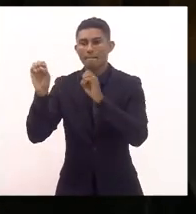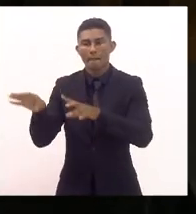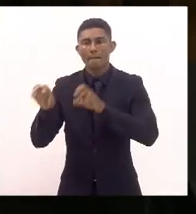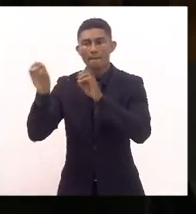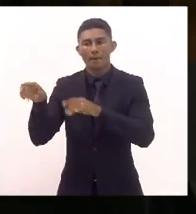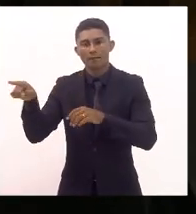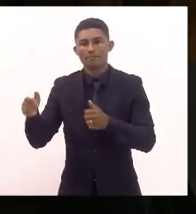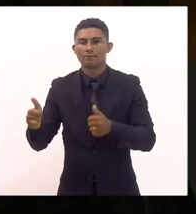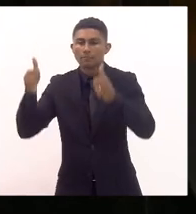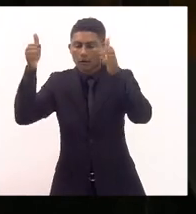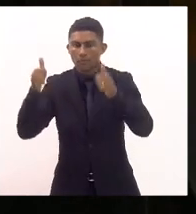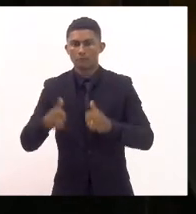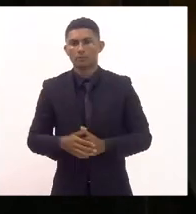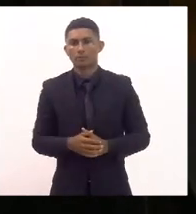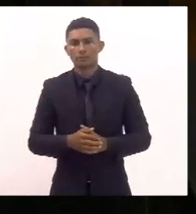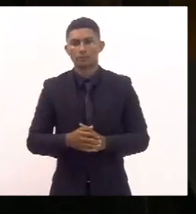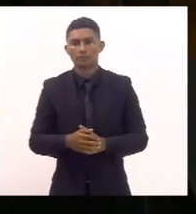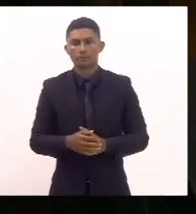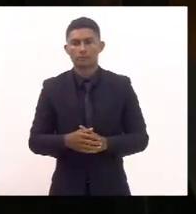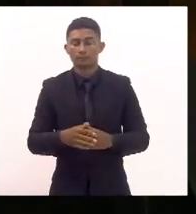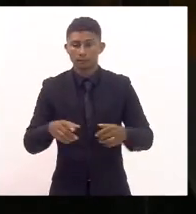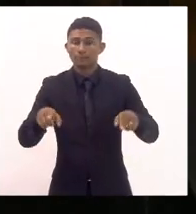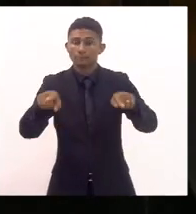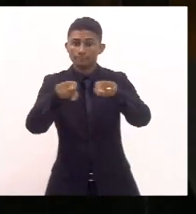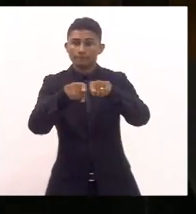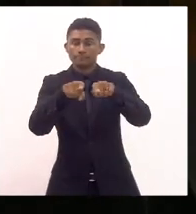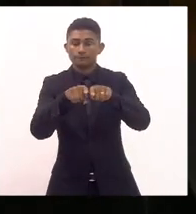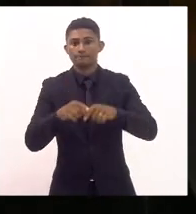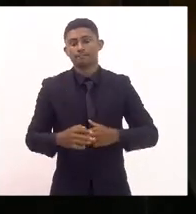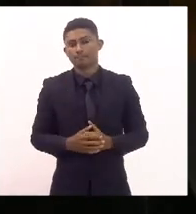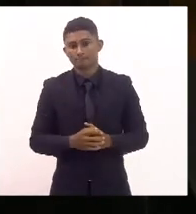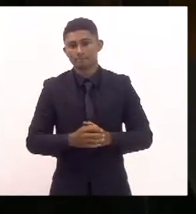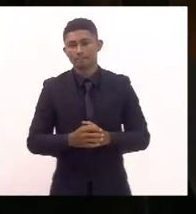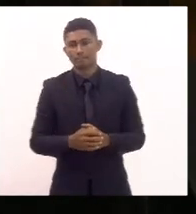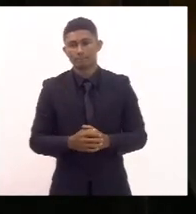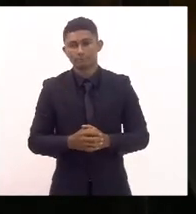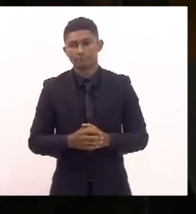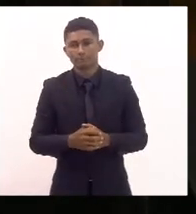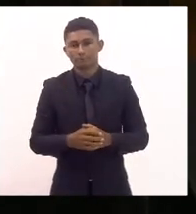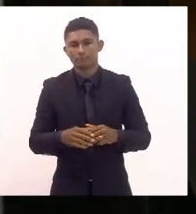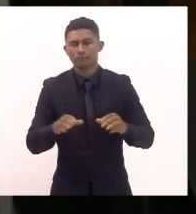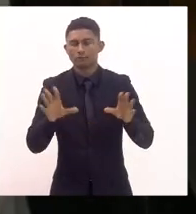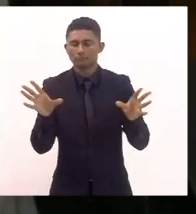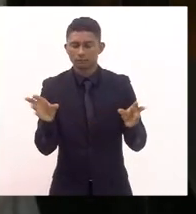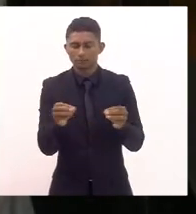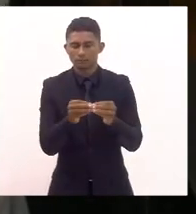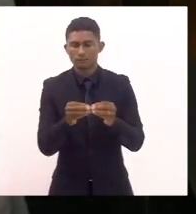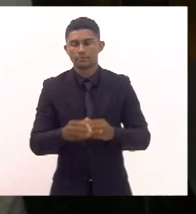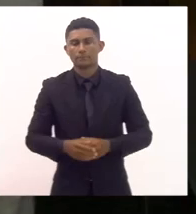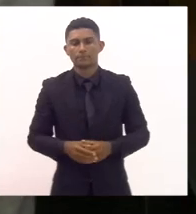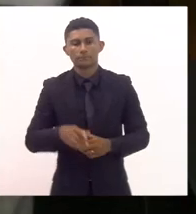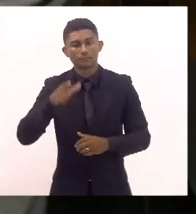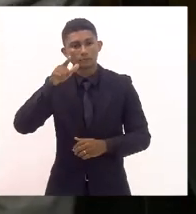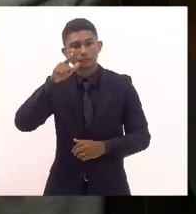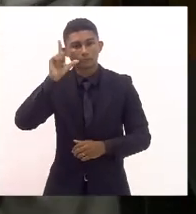acontecer é mas também senhora Presidente e sendo bem breve eu ontem fui